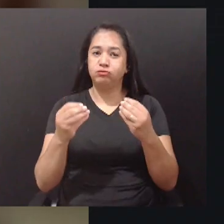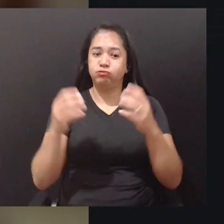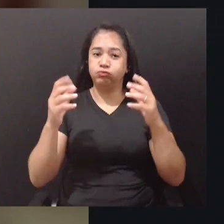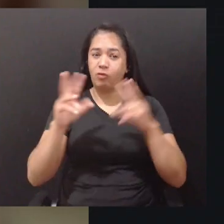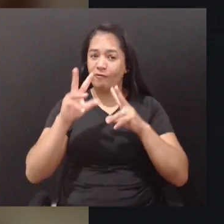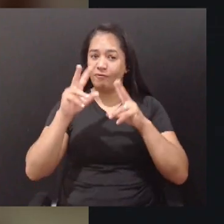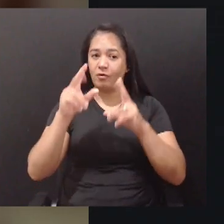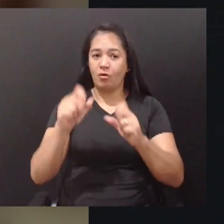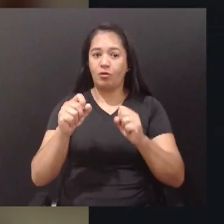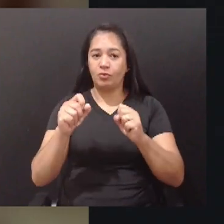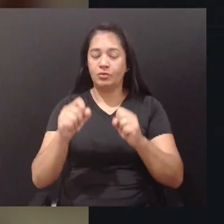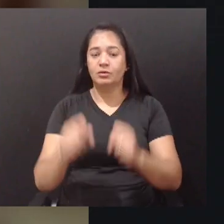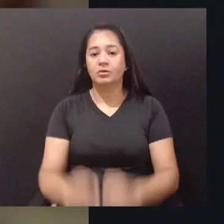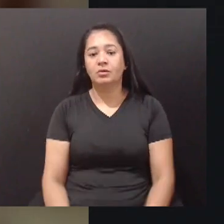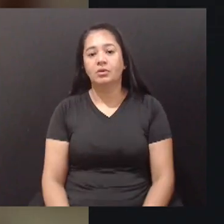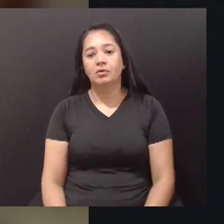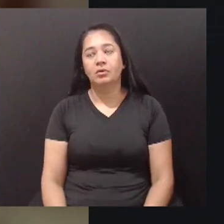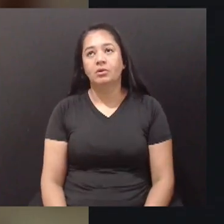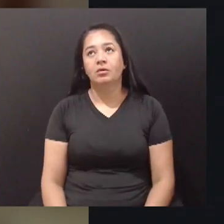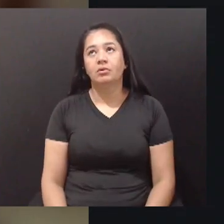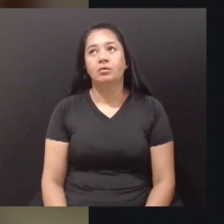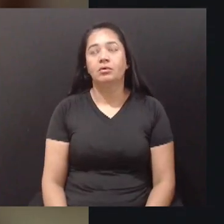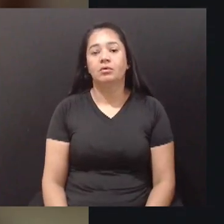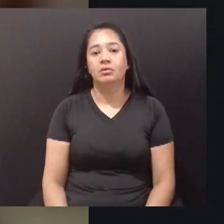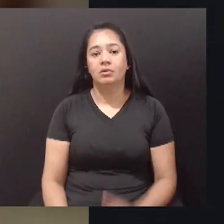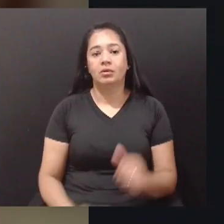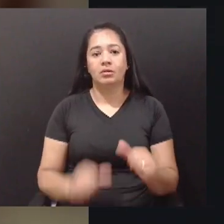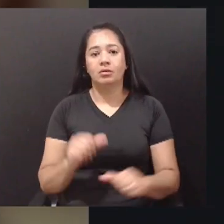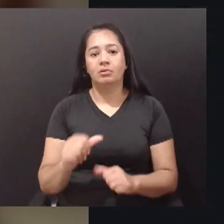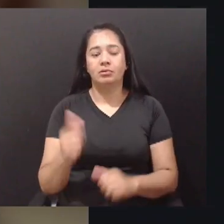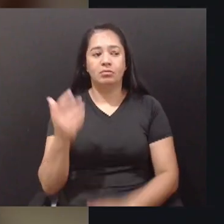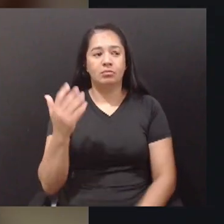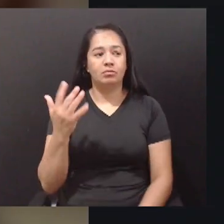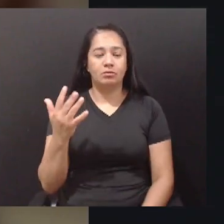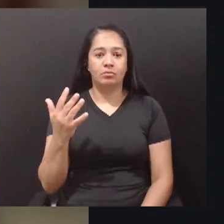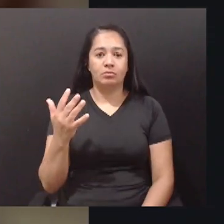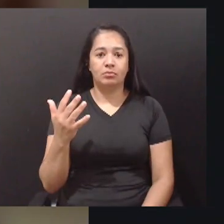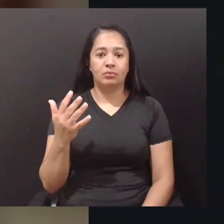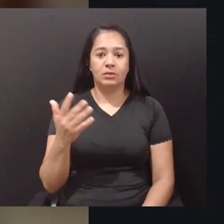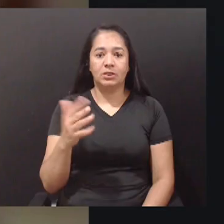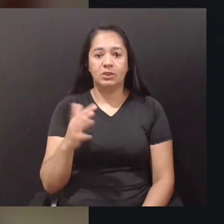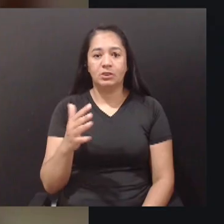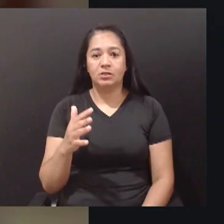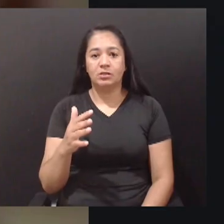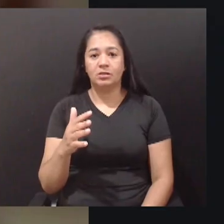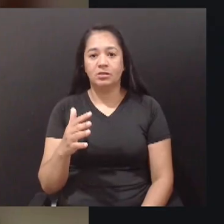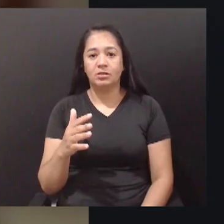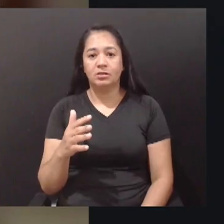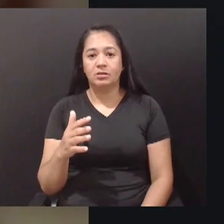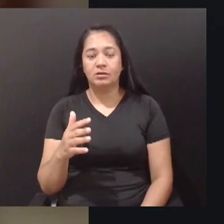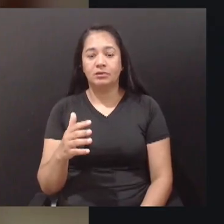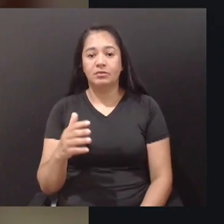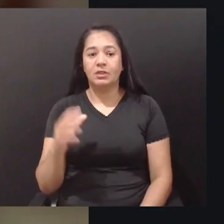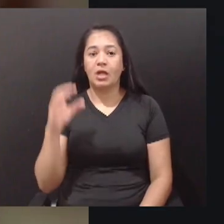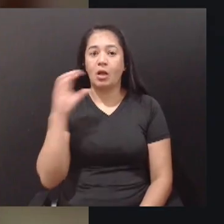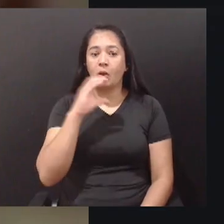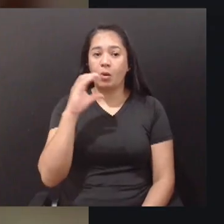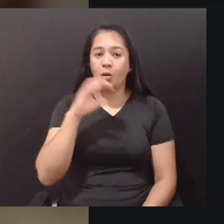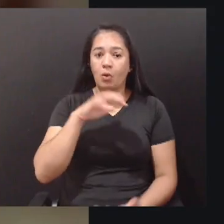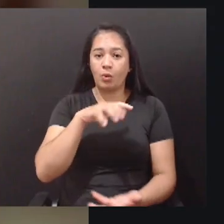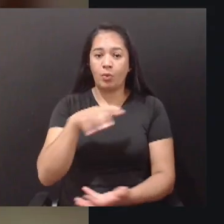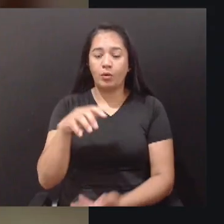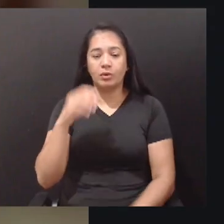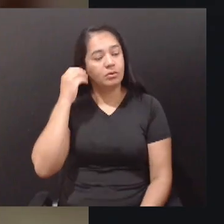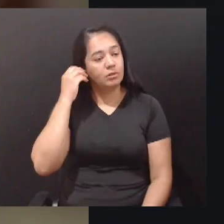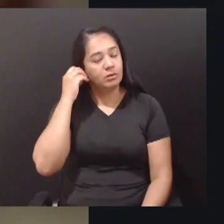intensidade mesmo. Mudanças climáticas, por vezes é referido o termo aquecimento global, porque realmente